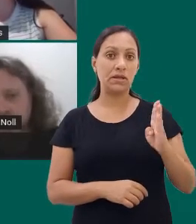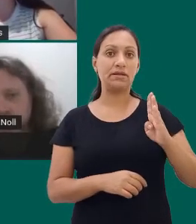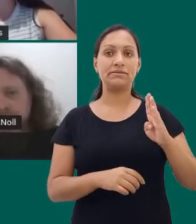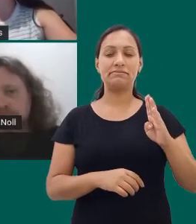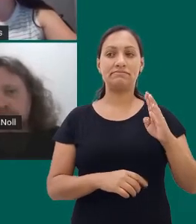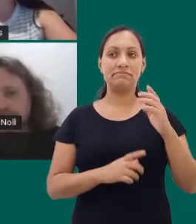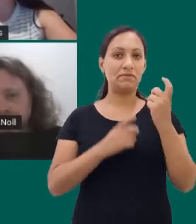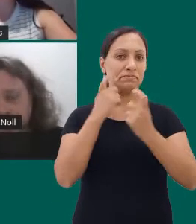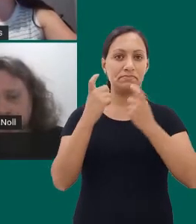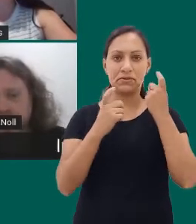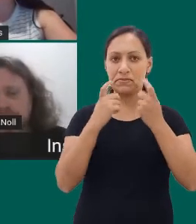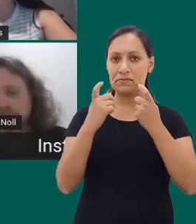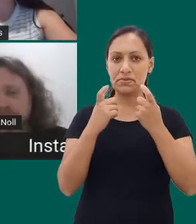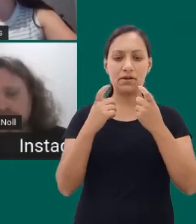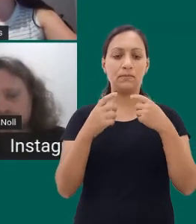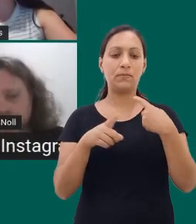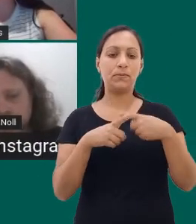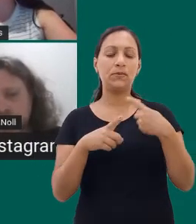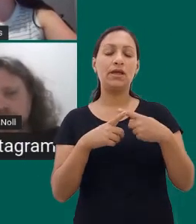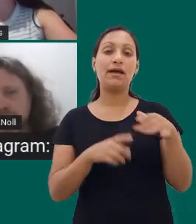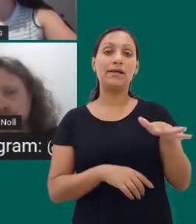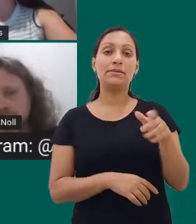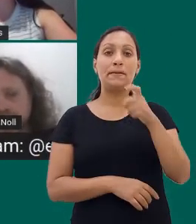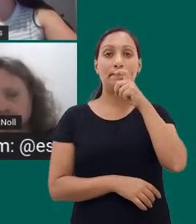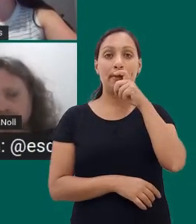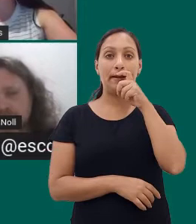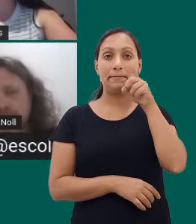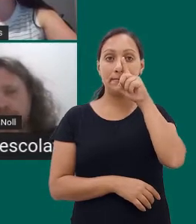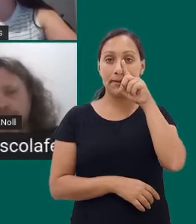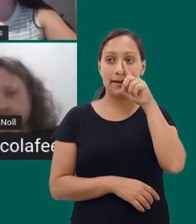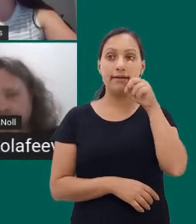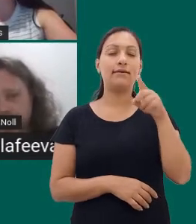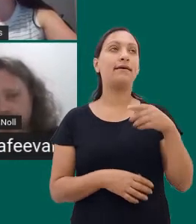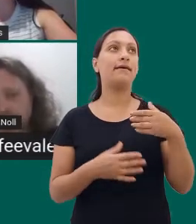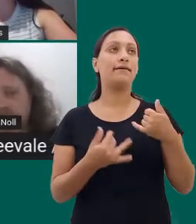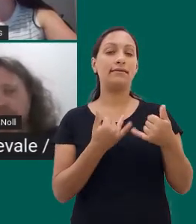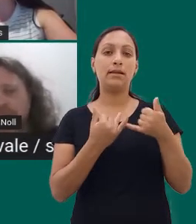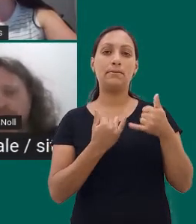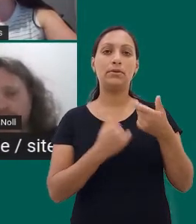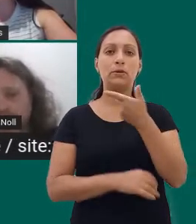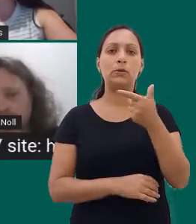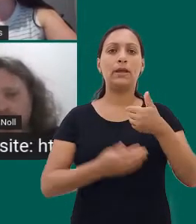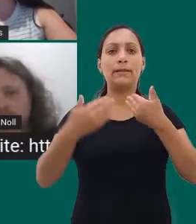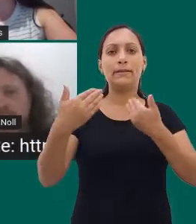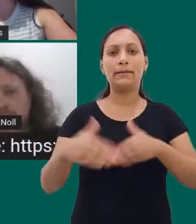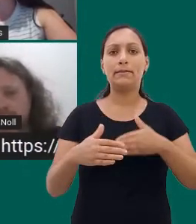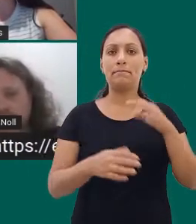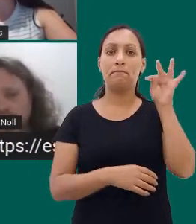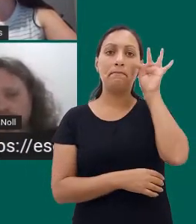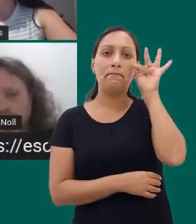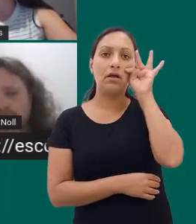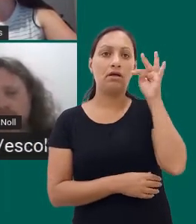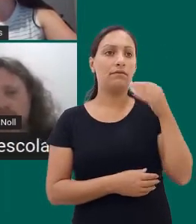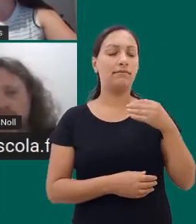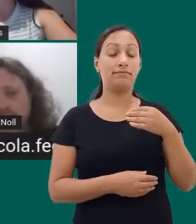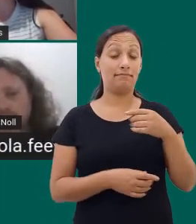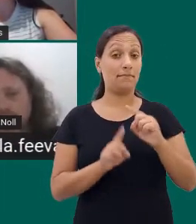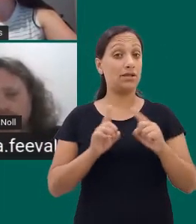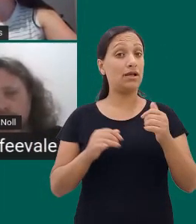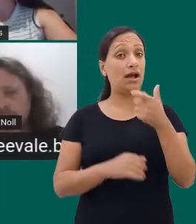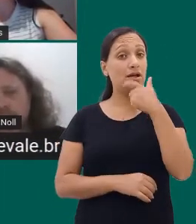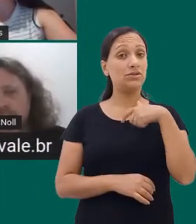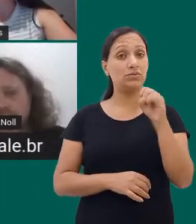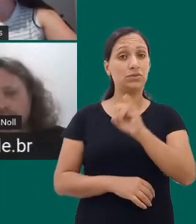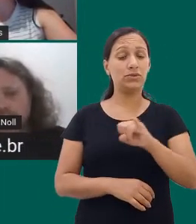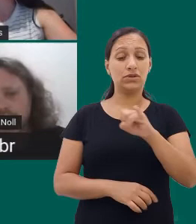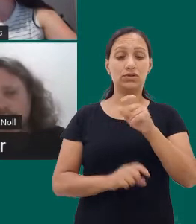porque essa é uma grande preocupação, às vezes, do pai, quando não vê um tema, quando não vê uma prova, né? Essa preocupação. Então, é importante, eu acho que frisar bem isso, porque o